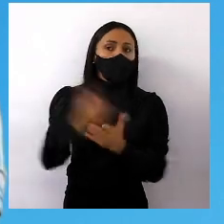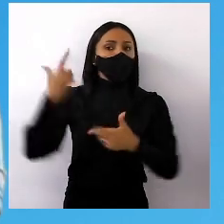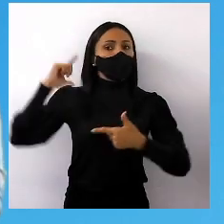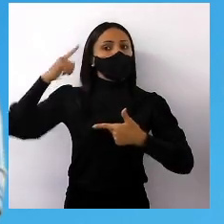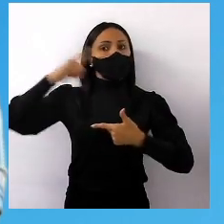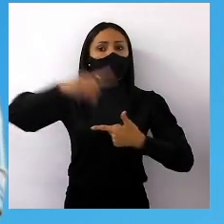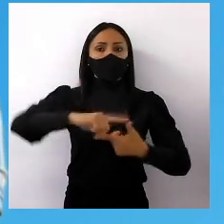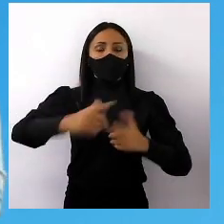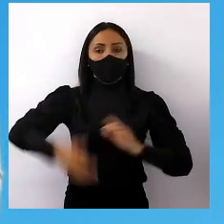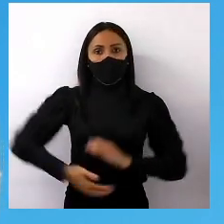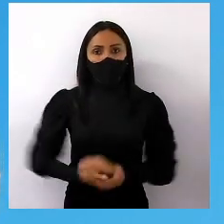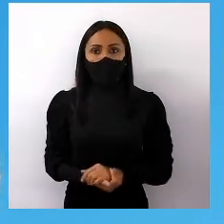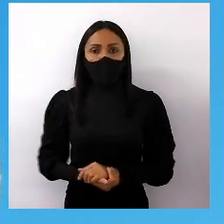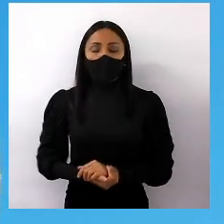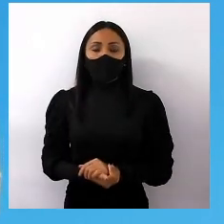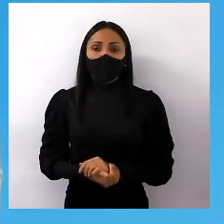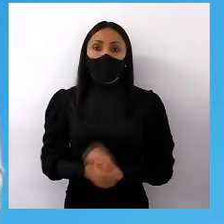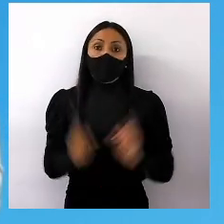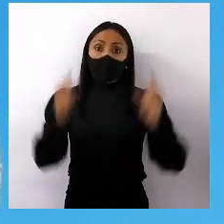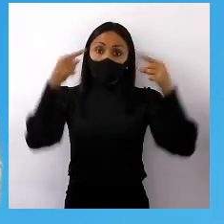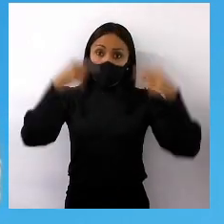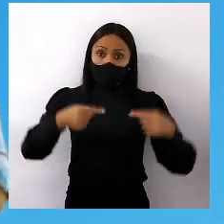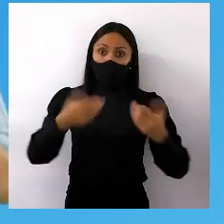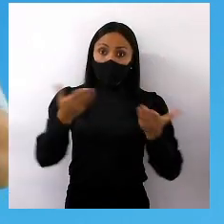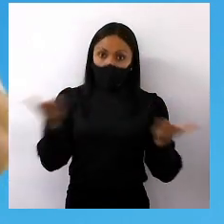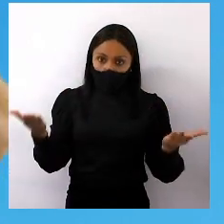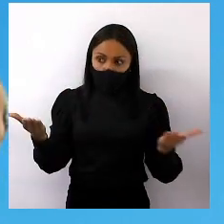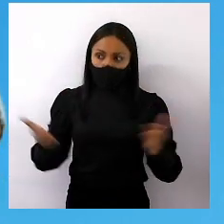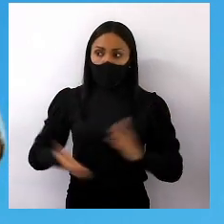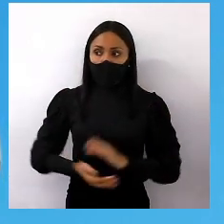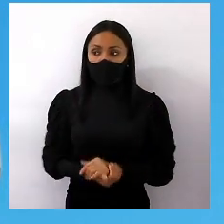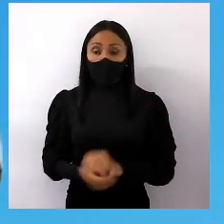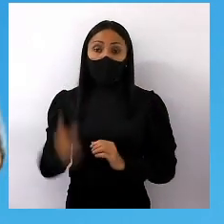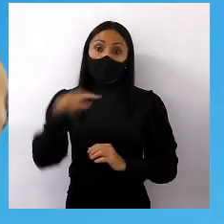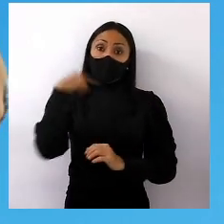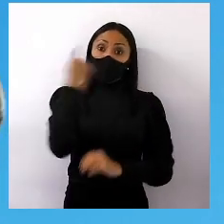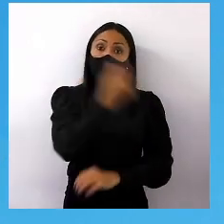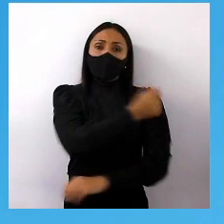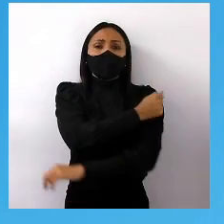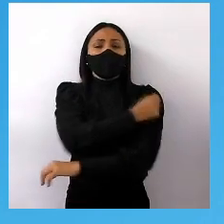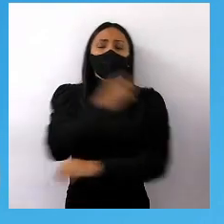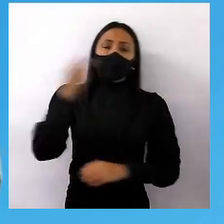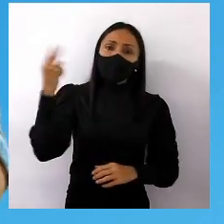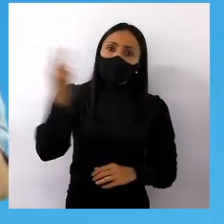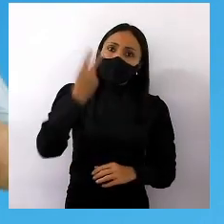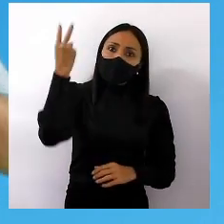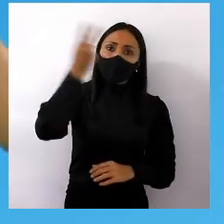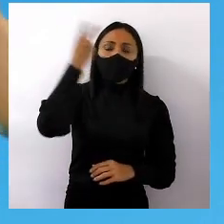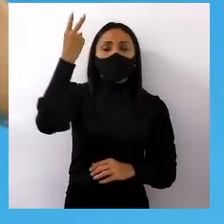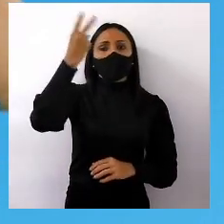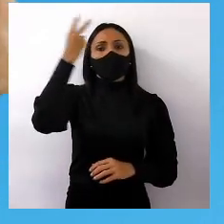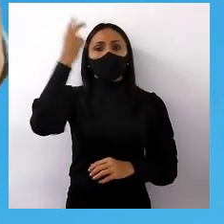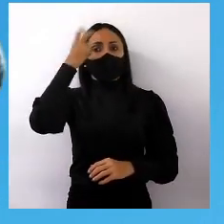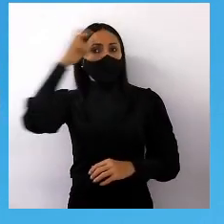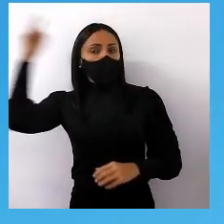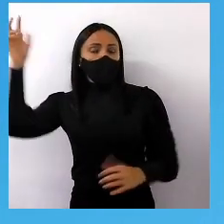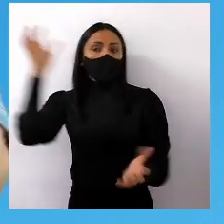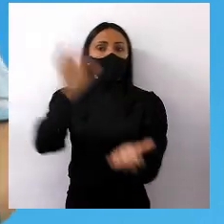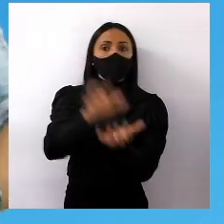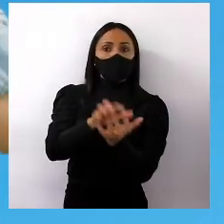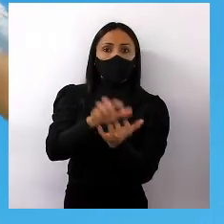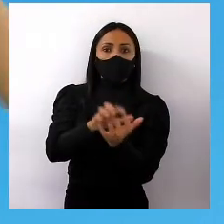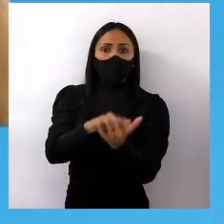o desafio que o senhor dá é esse aí, é? É isso, é que esses nossos alunos valorizem a cultura pernambucana, que possam assistir